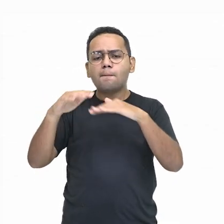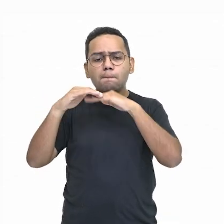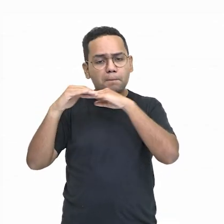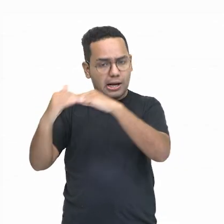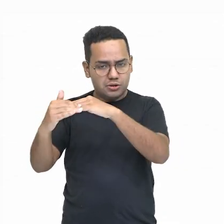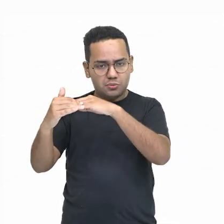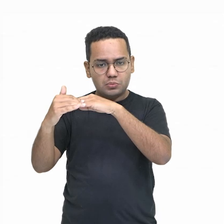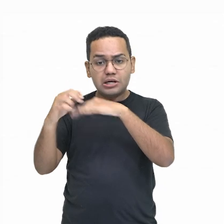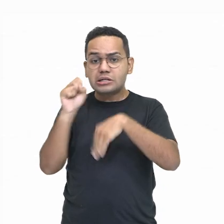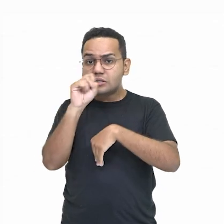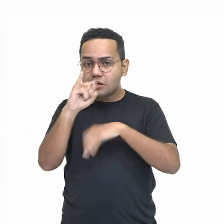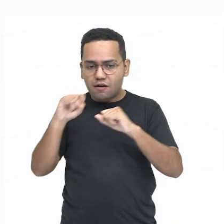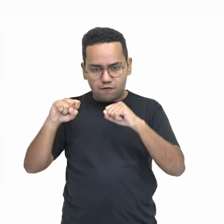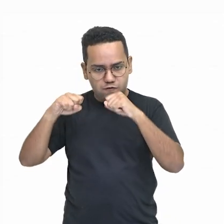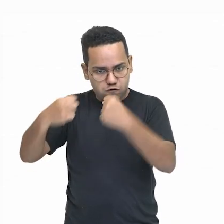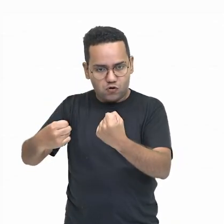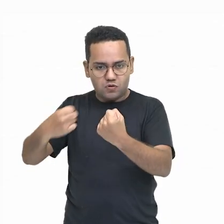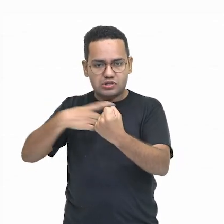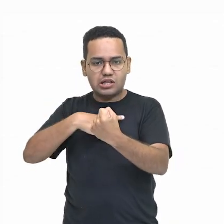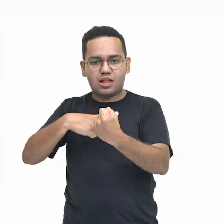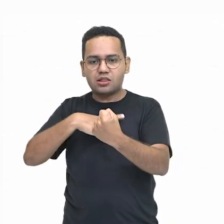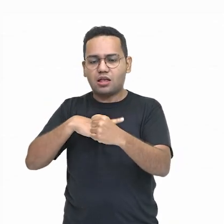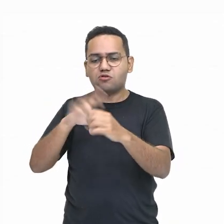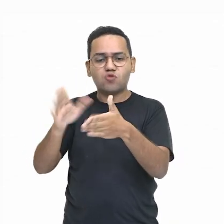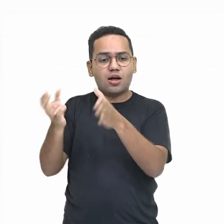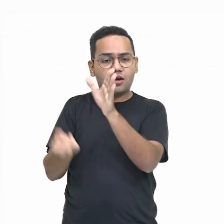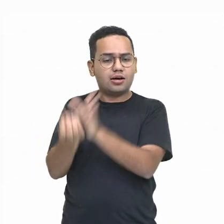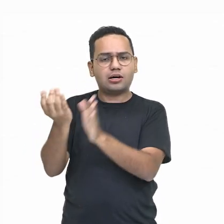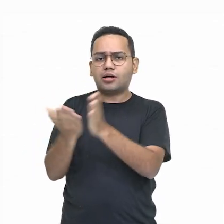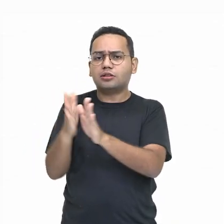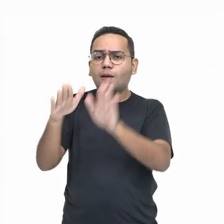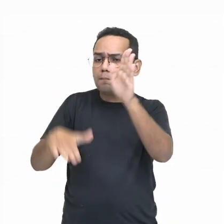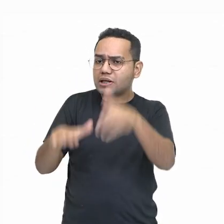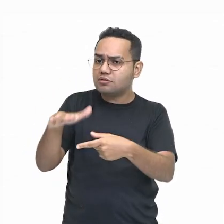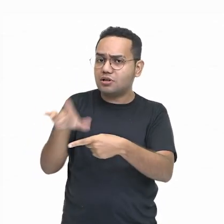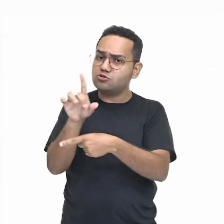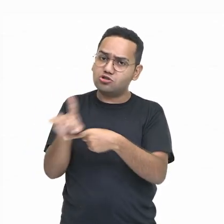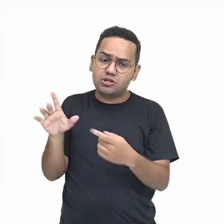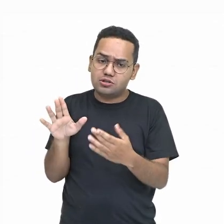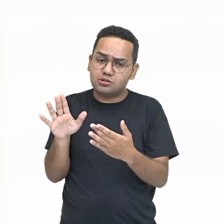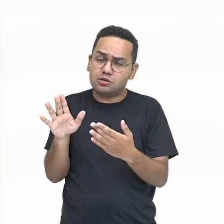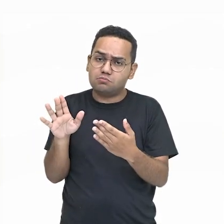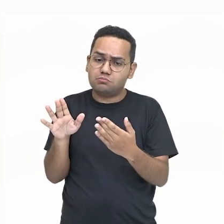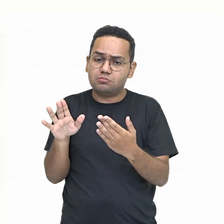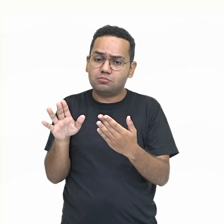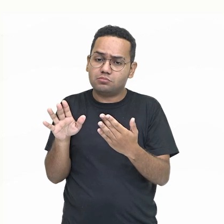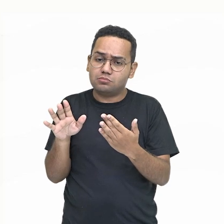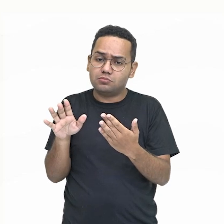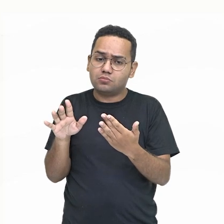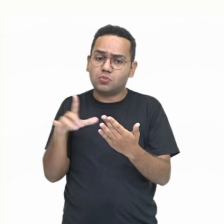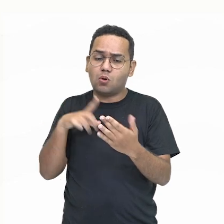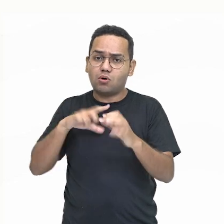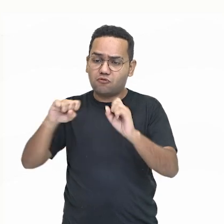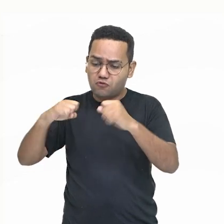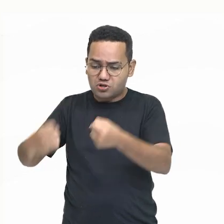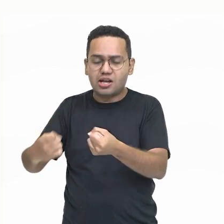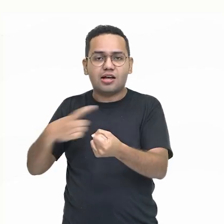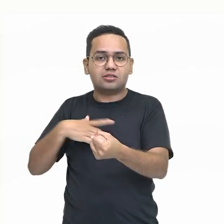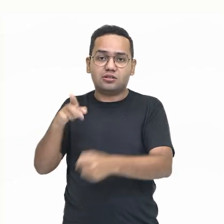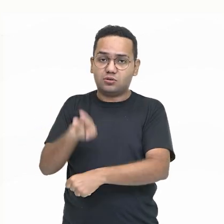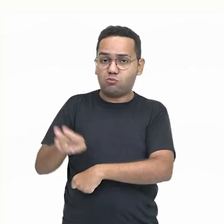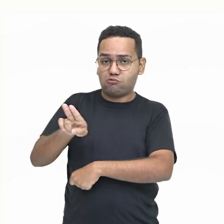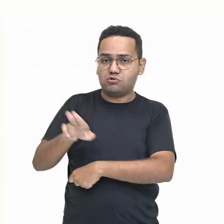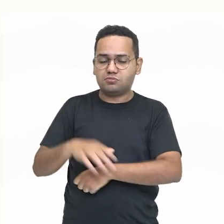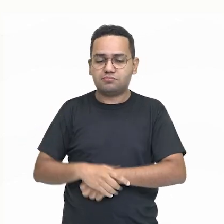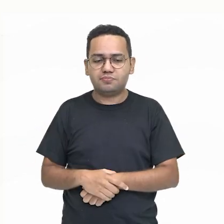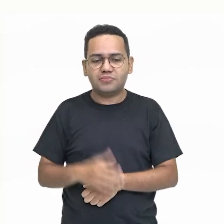dizer esta definição aí? Esta lei é apresentada